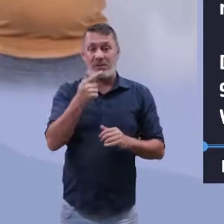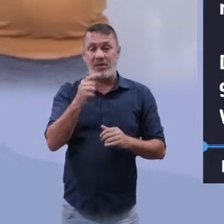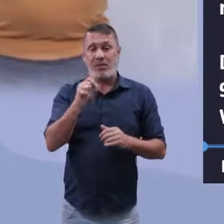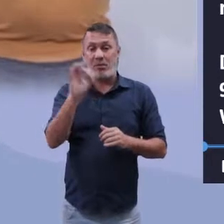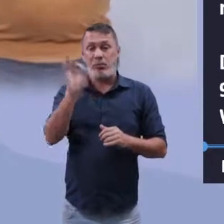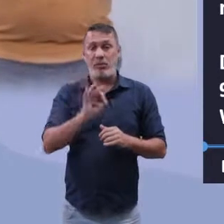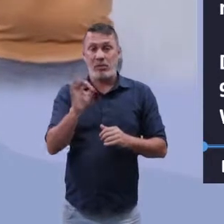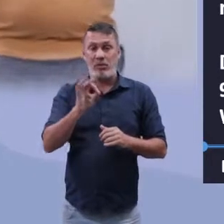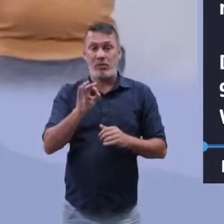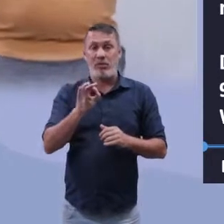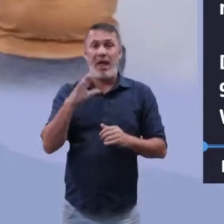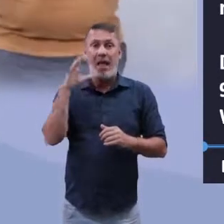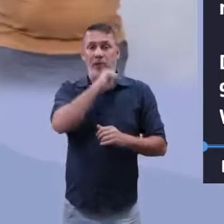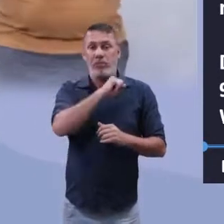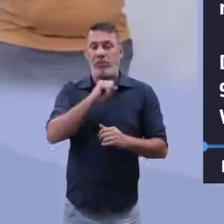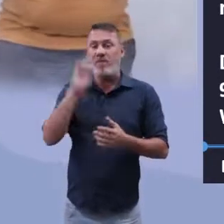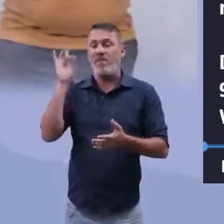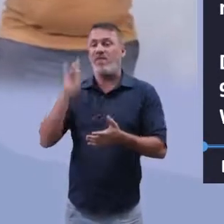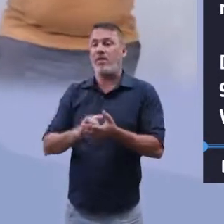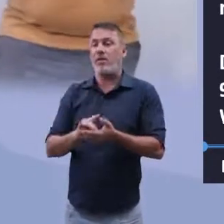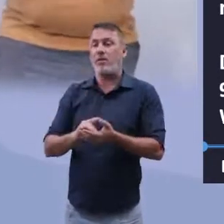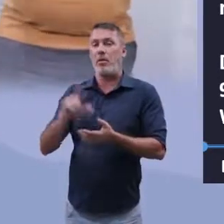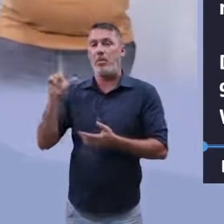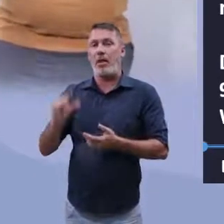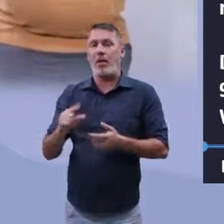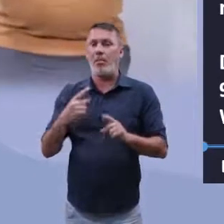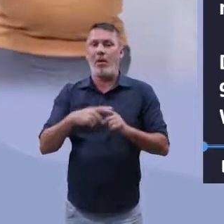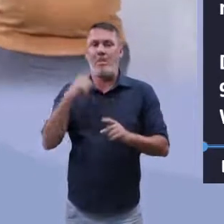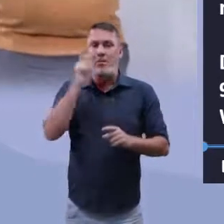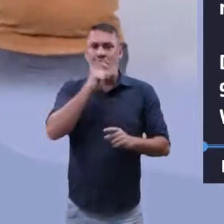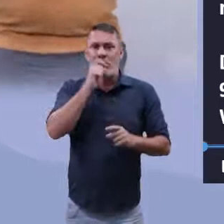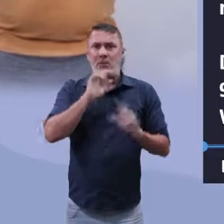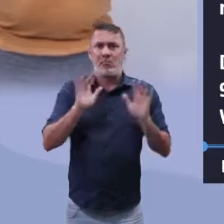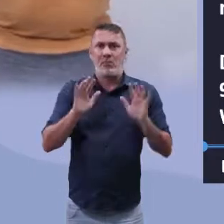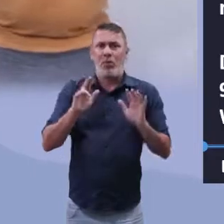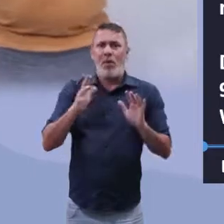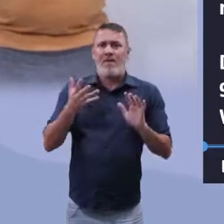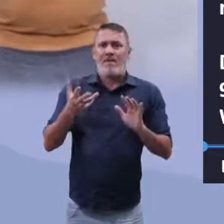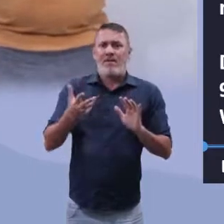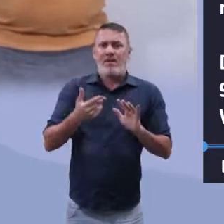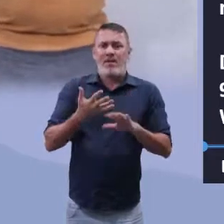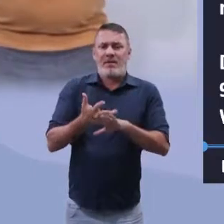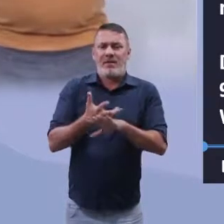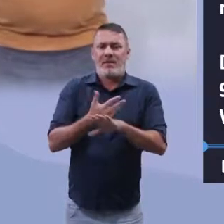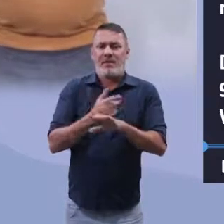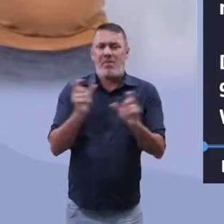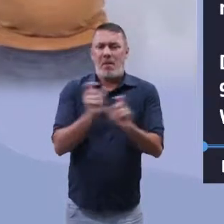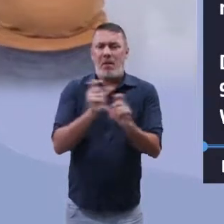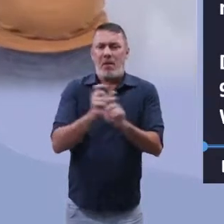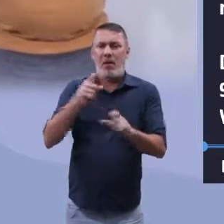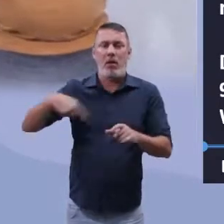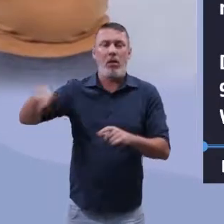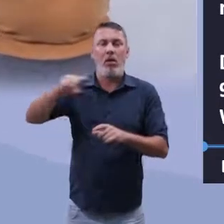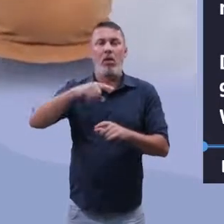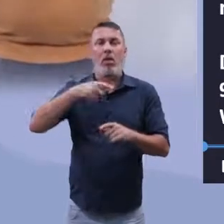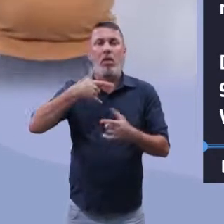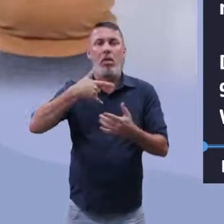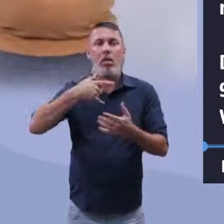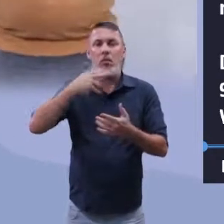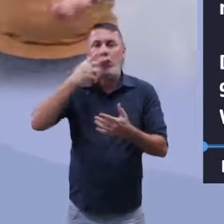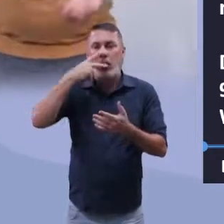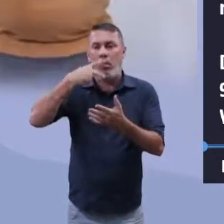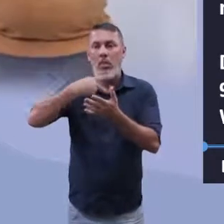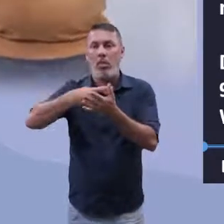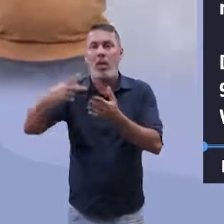70% mais rápido que a verdadeira. Então o foco é isso mesmo, atingir as pessoas. Né? O foco é atingir todo mundo. Então